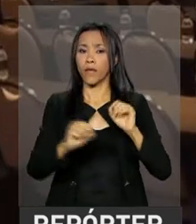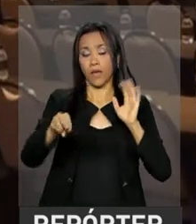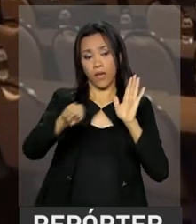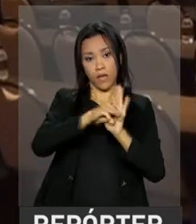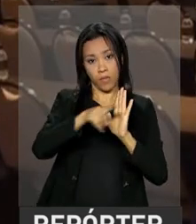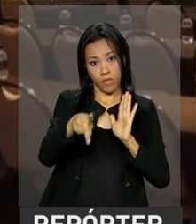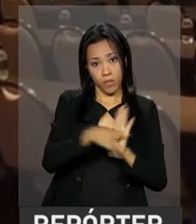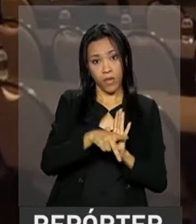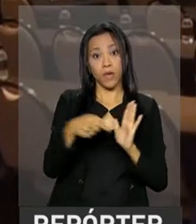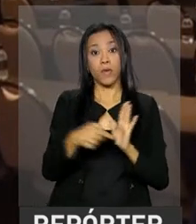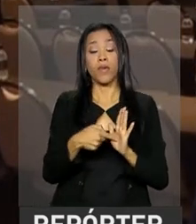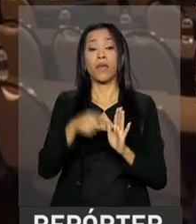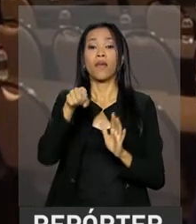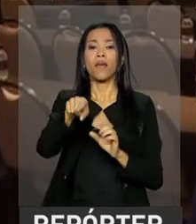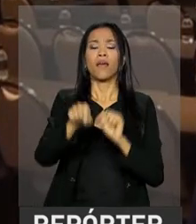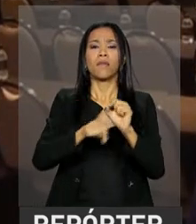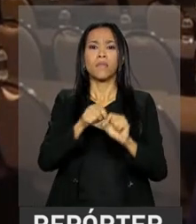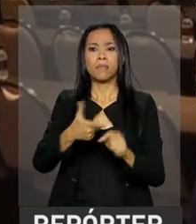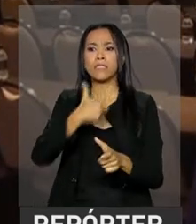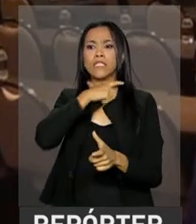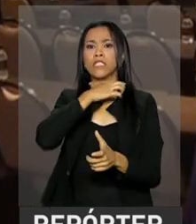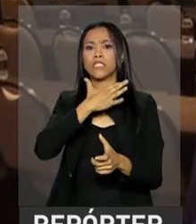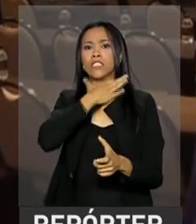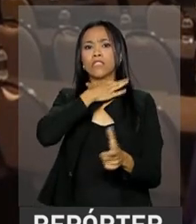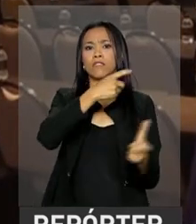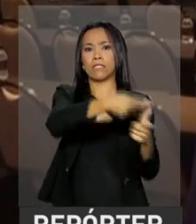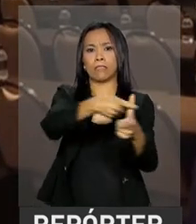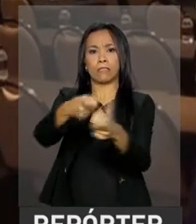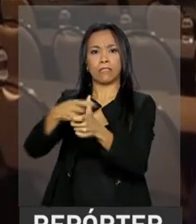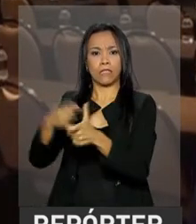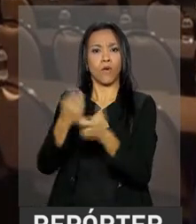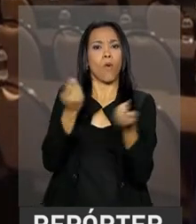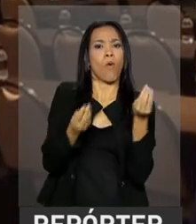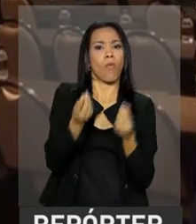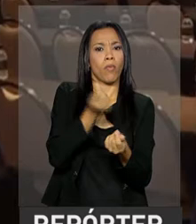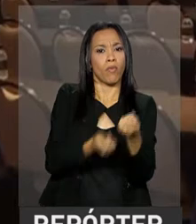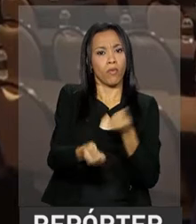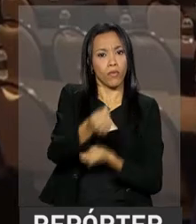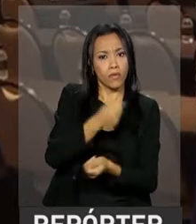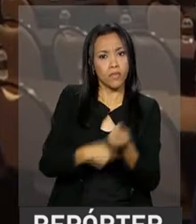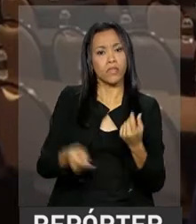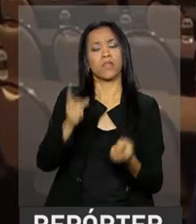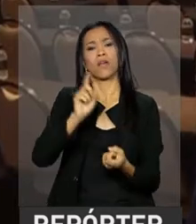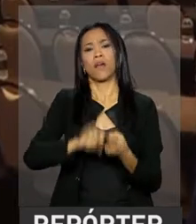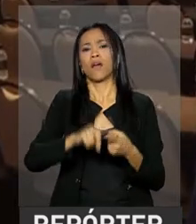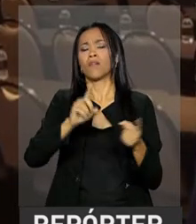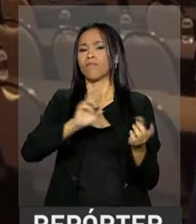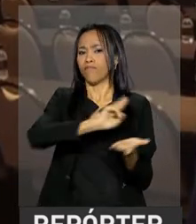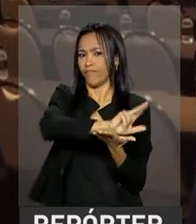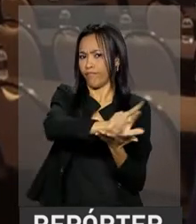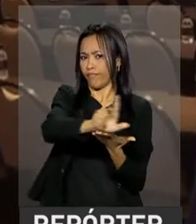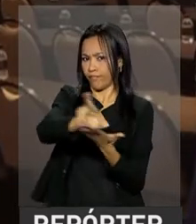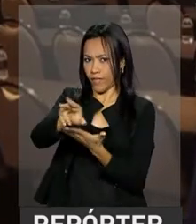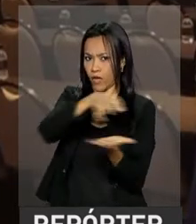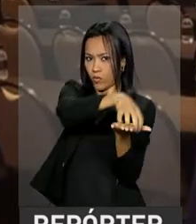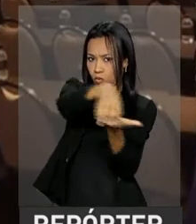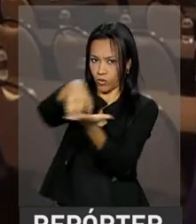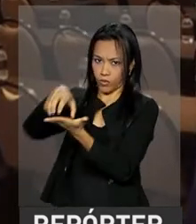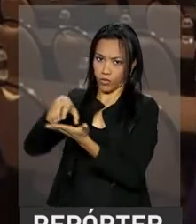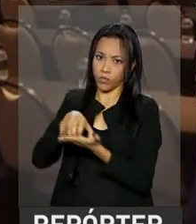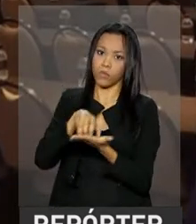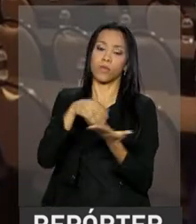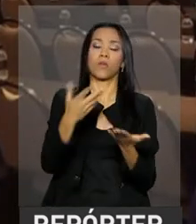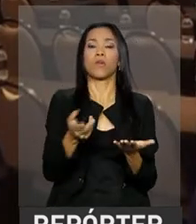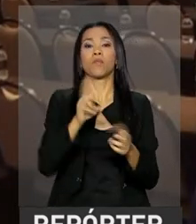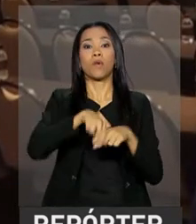de dívidas de empresas junto às autarquias fundações públicas federais ea procuradoria geral federal decorrentes de